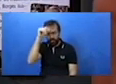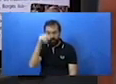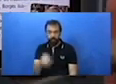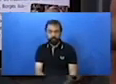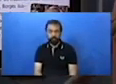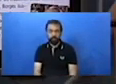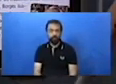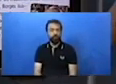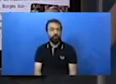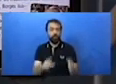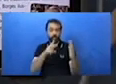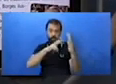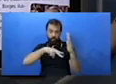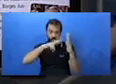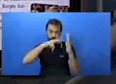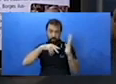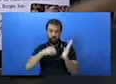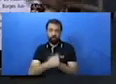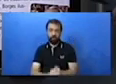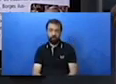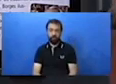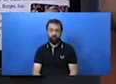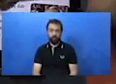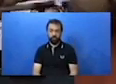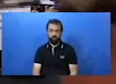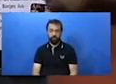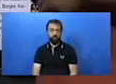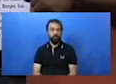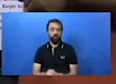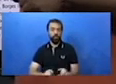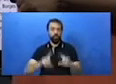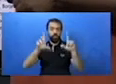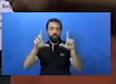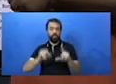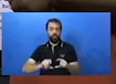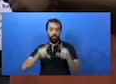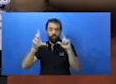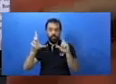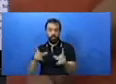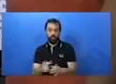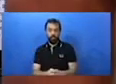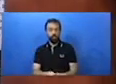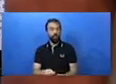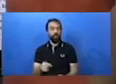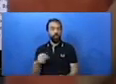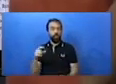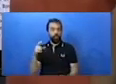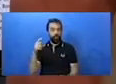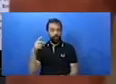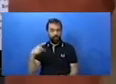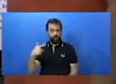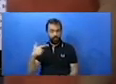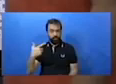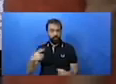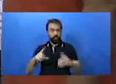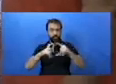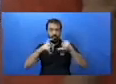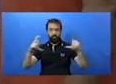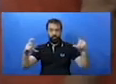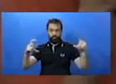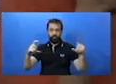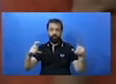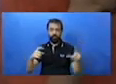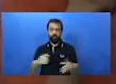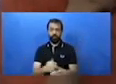a professora não vai ler o texto, tá? Mas eu vou destacar aqui, ó, na segunda estrofe, o que nós temos aqui, ó? A